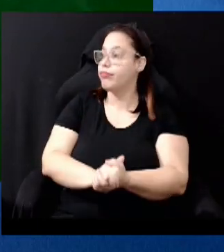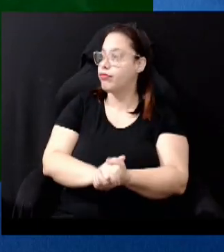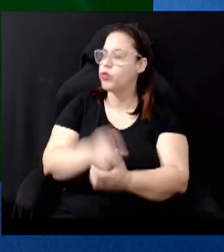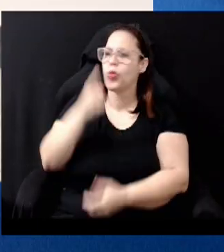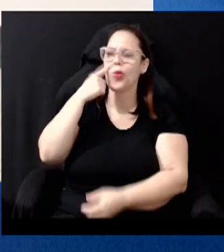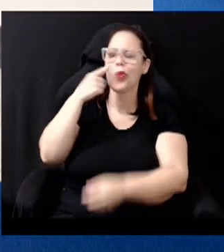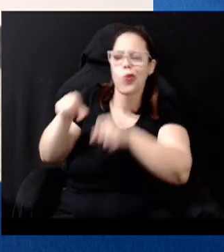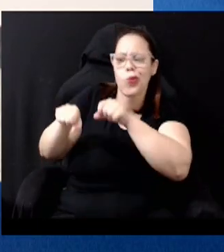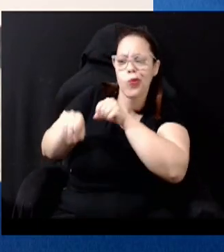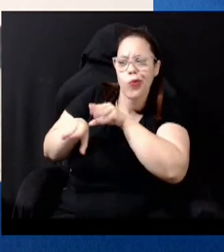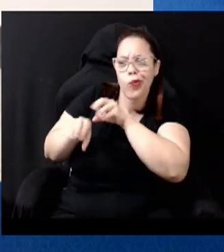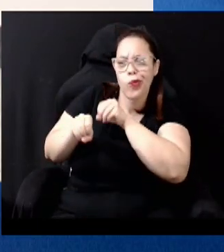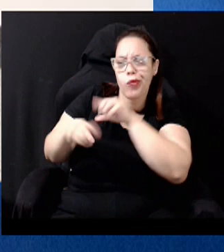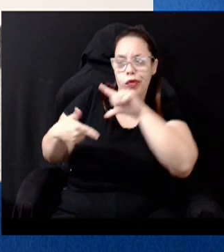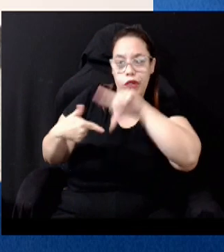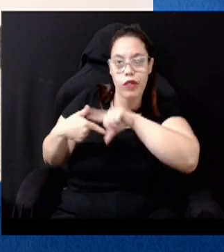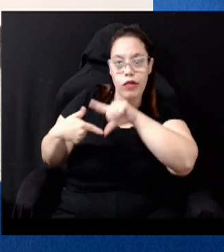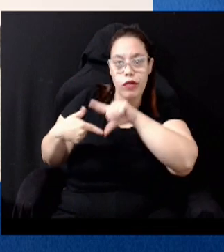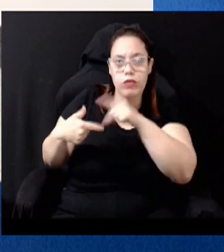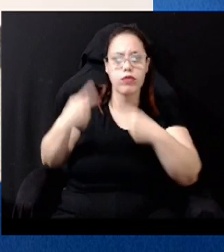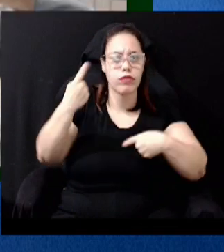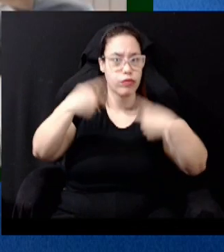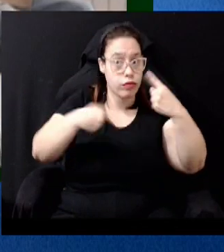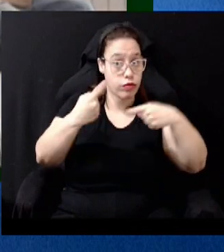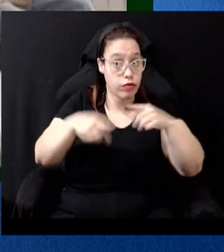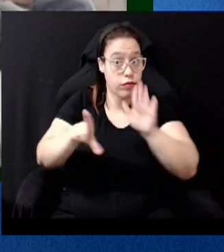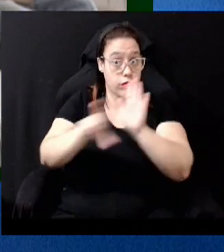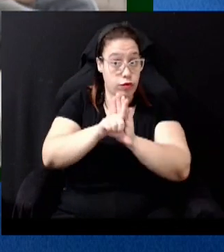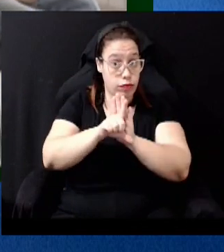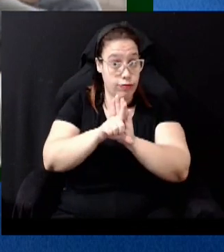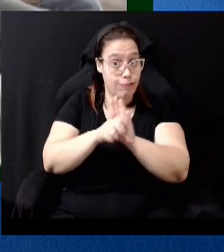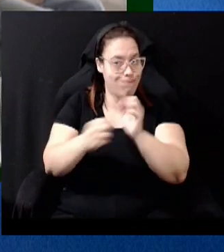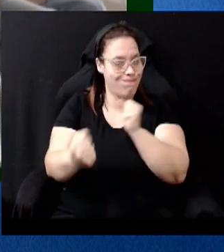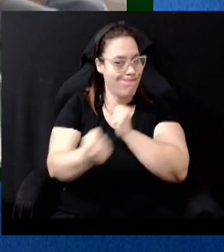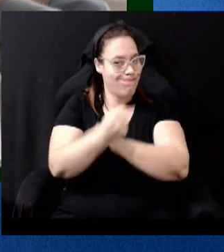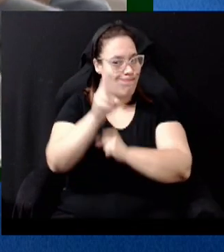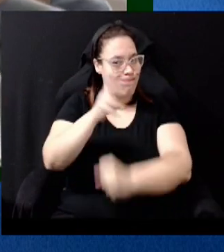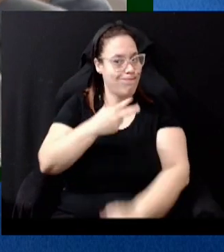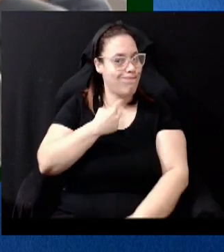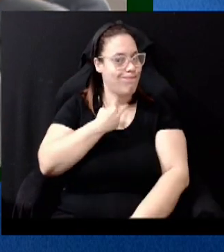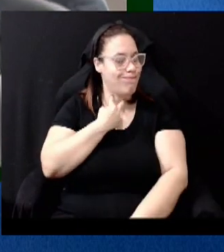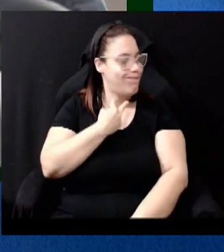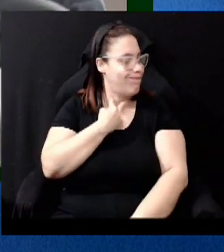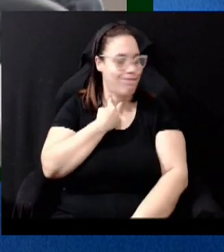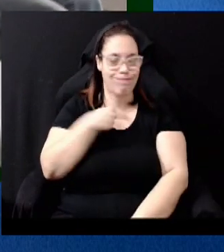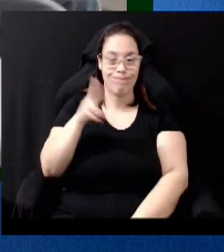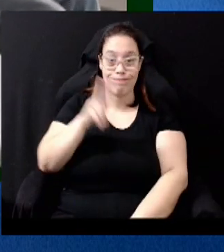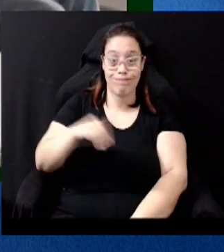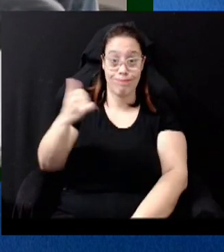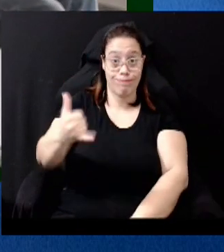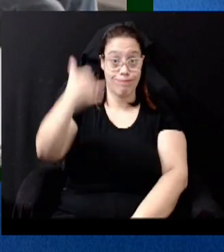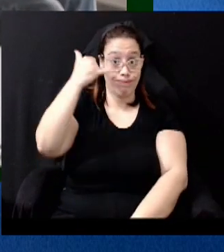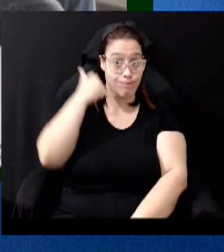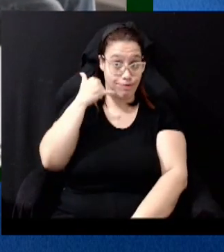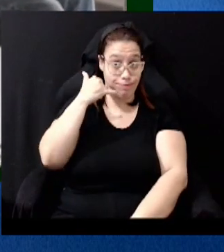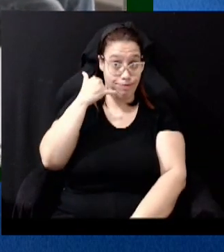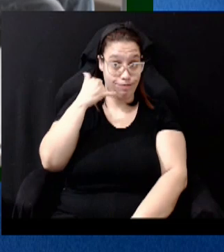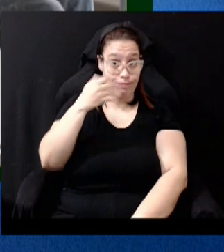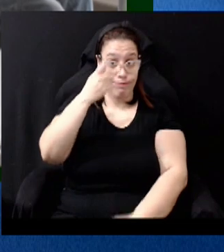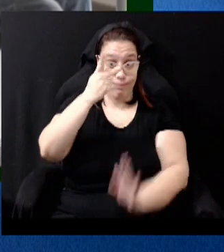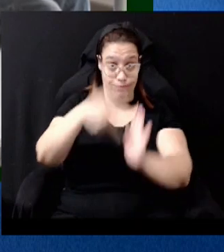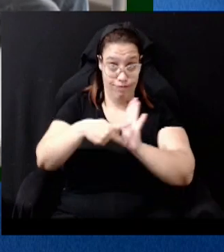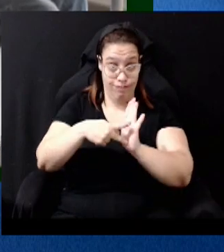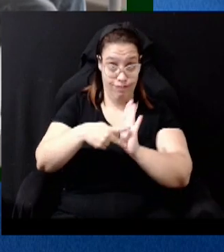Olho na Educação discute a lei que restringe o uso de aparelhos eletrônicos portáteis pessoais em